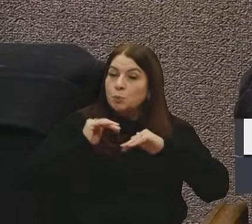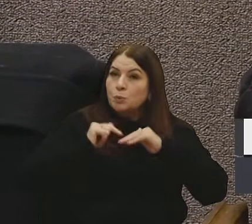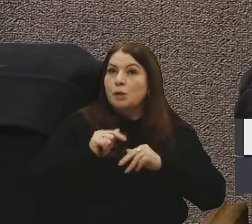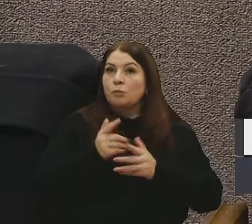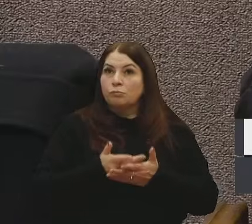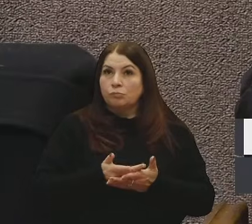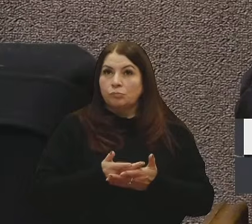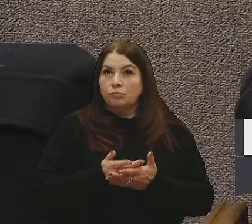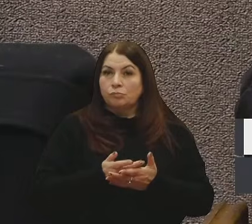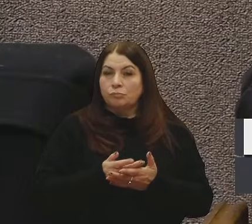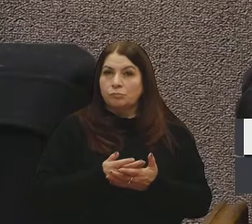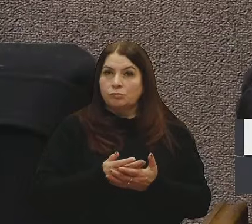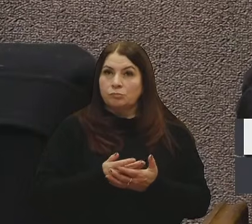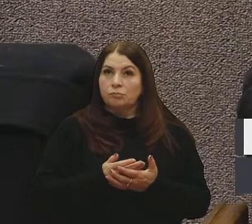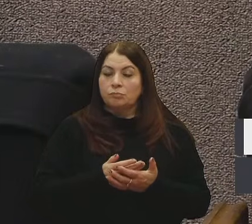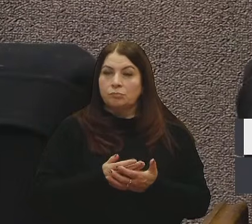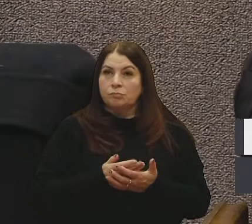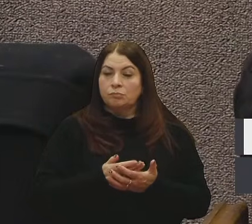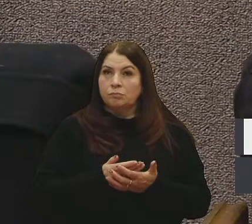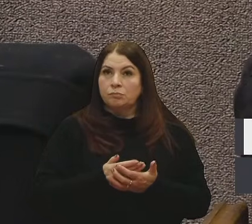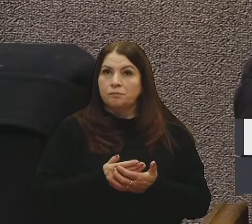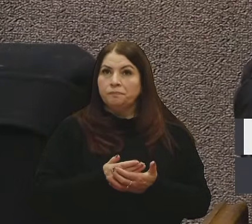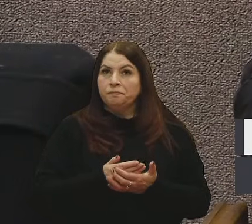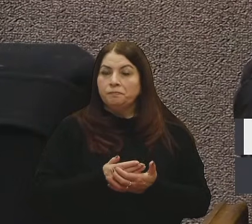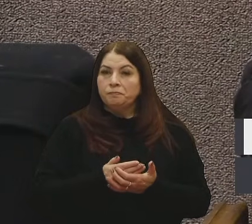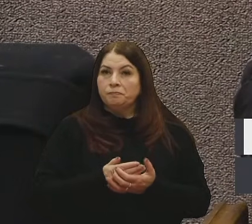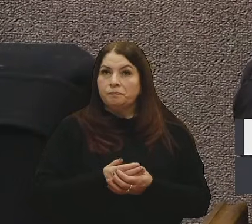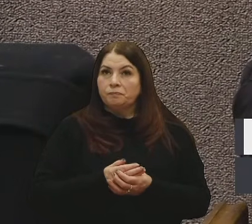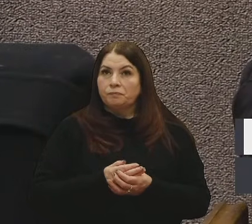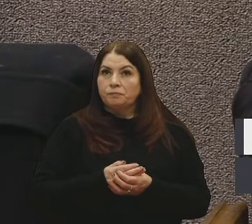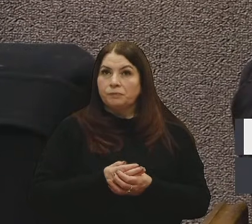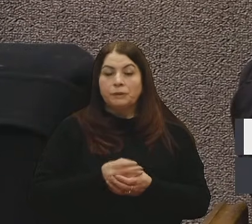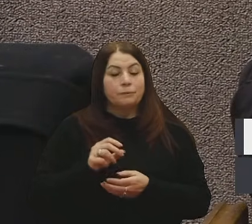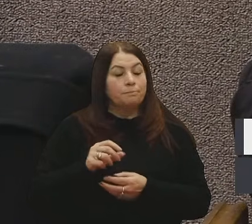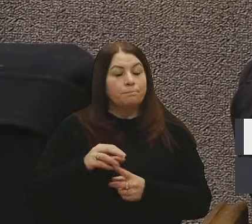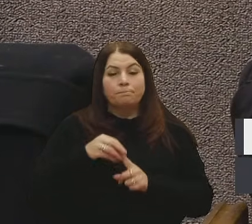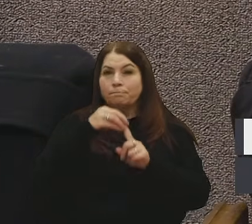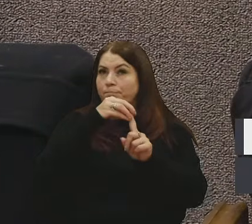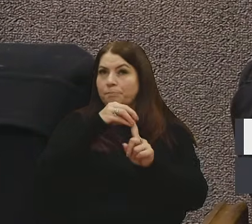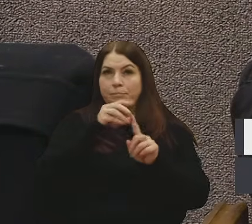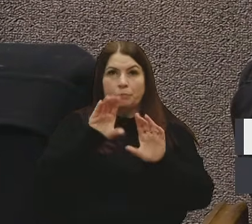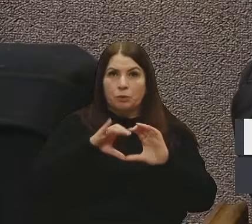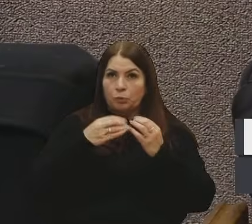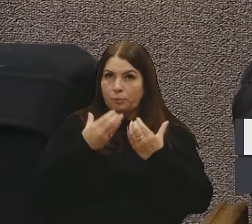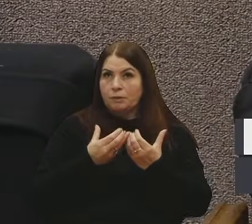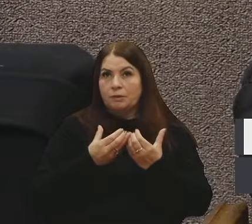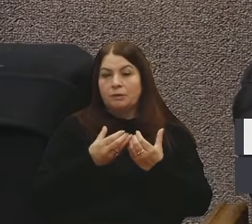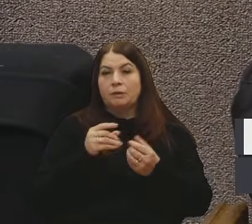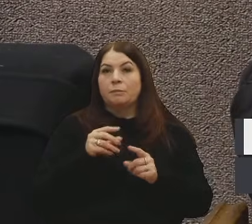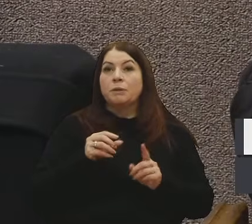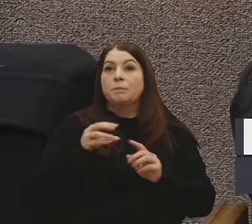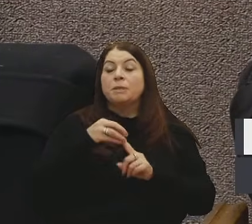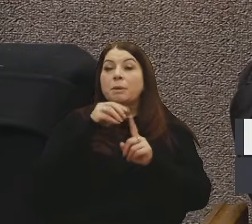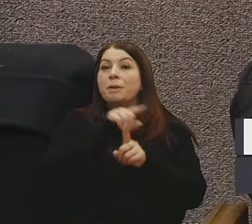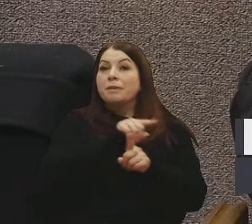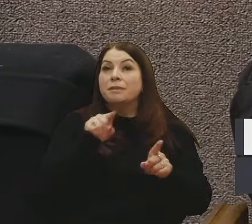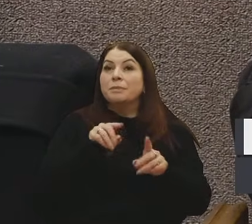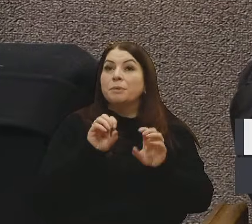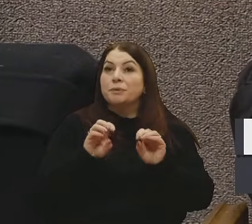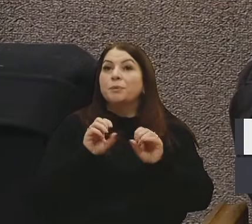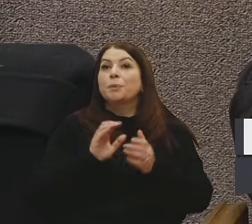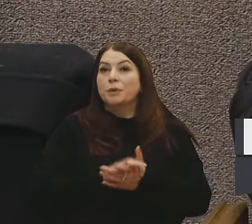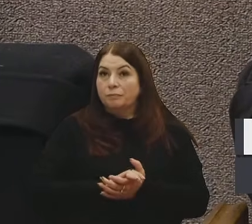de questões que sejam primordiais para a nossa comunidade, mas principalmente a